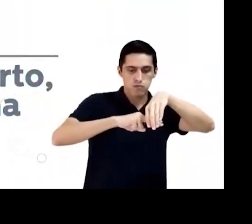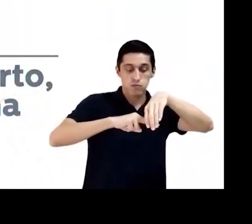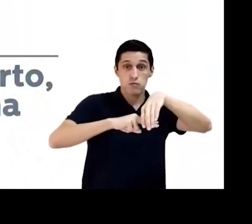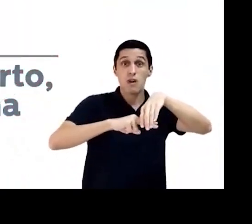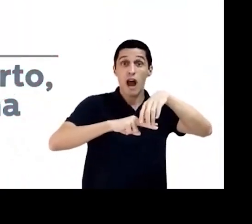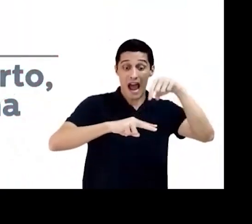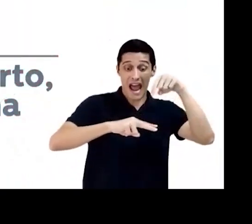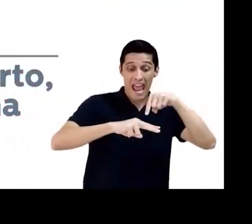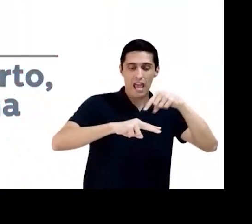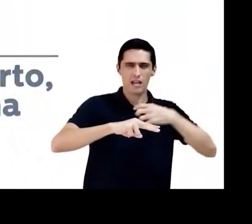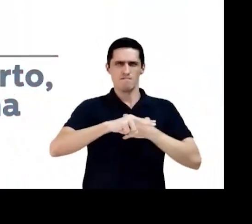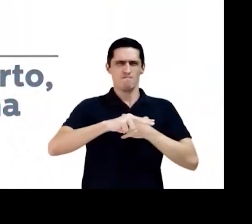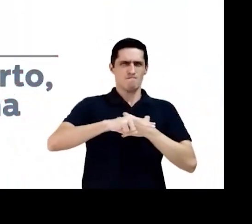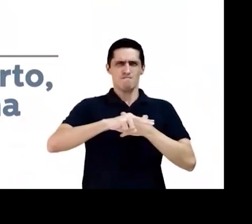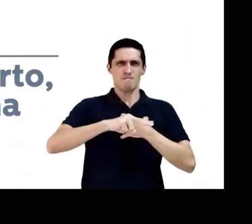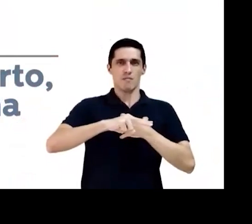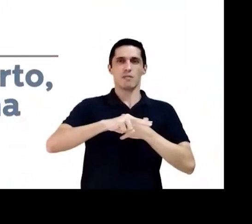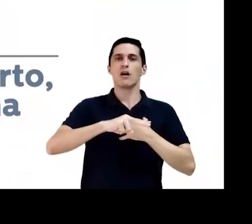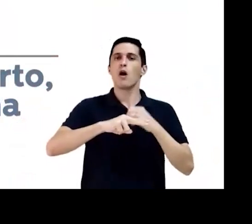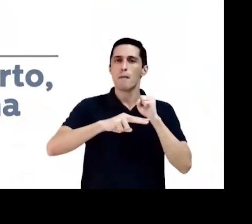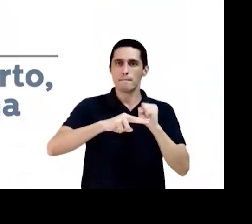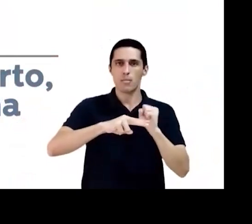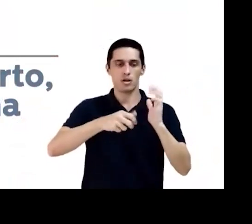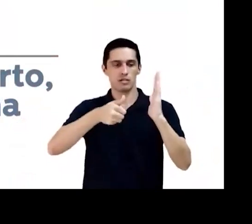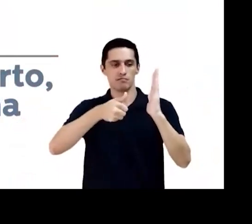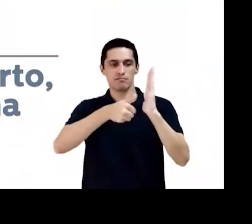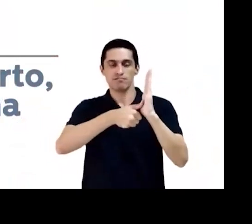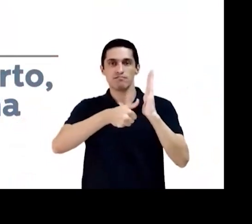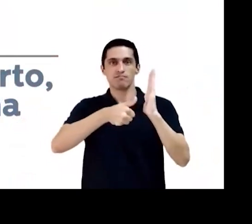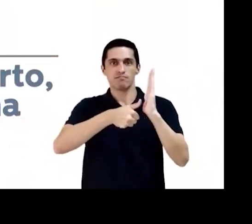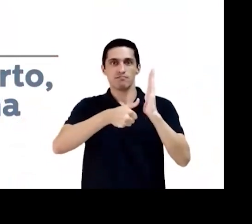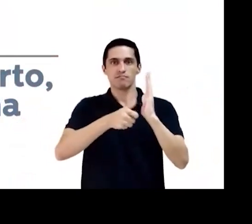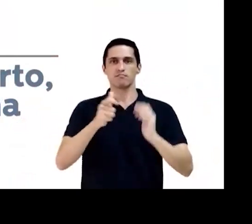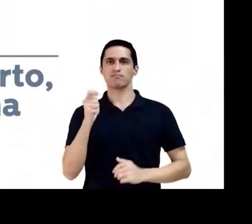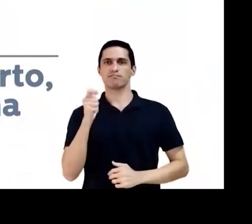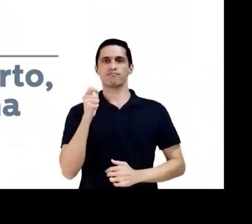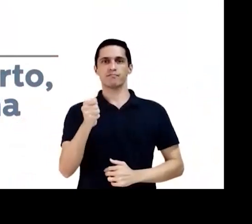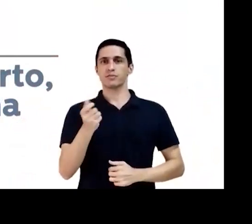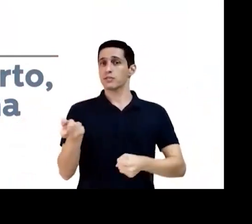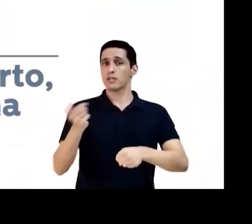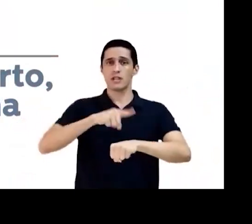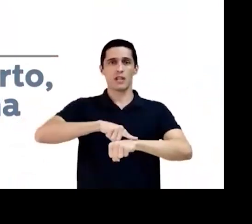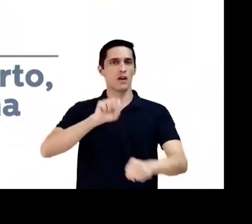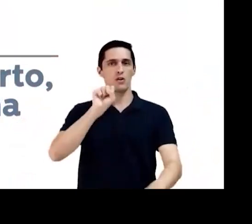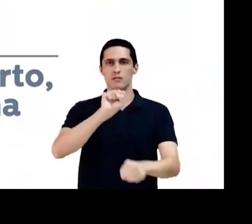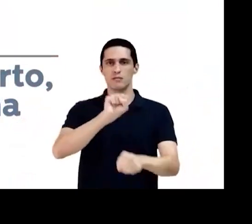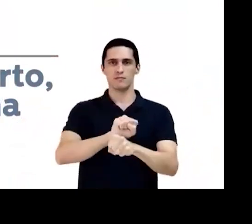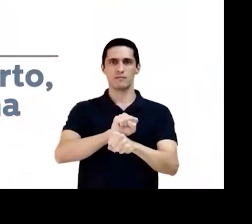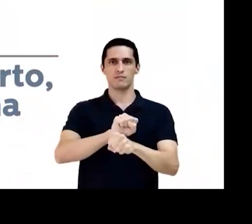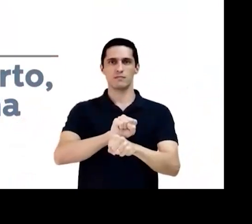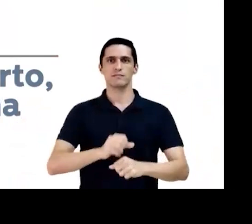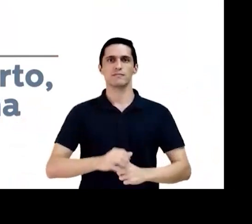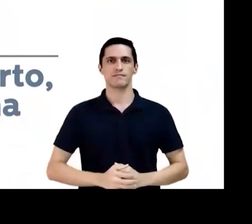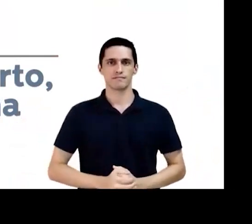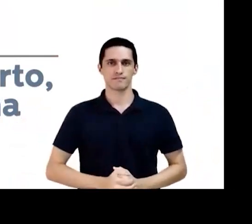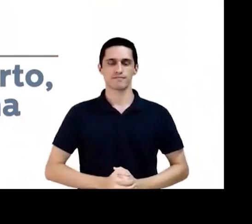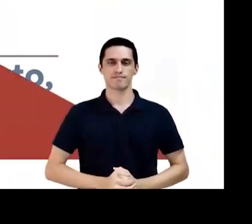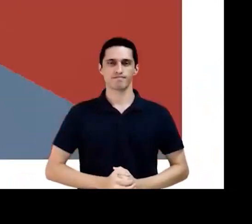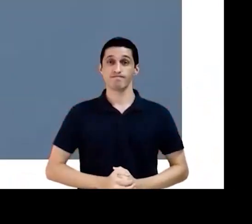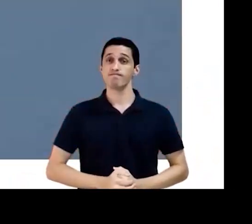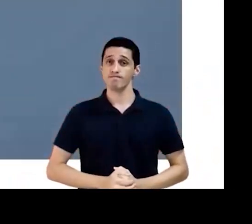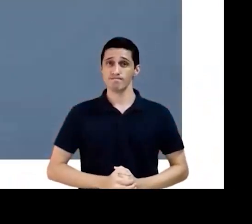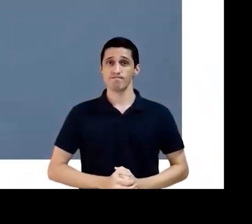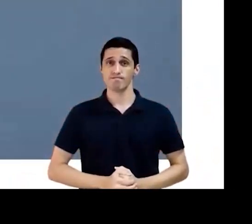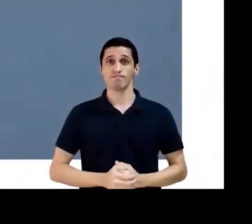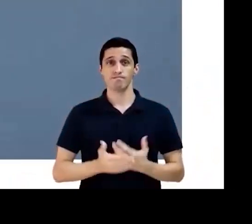o paciente sentir qualquer desconforto, basta apertar a campainha para que o exame seja interrompido. Tudo isso